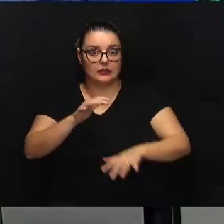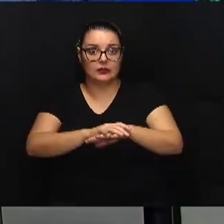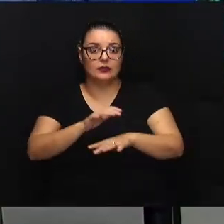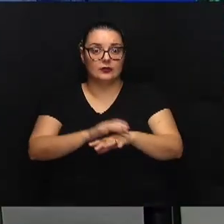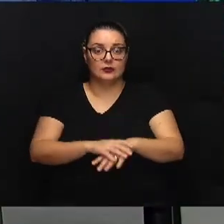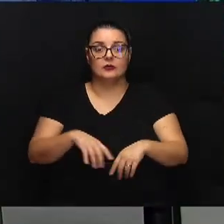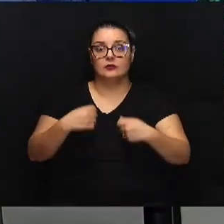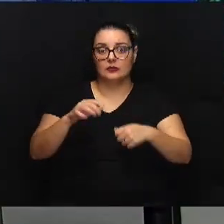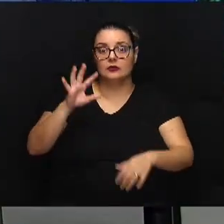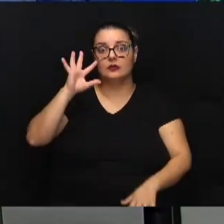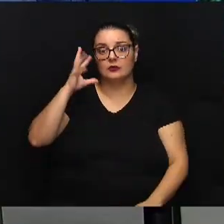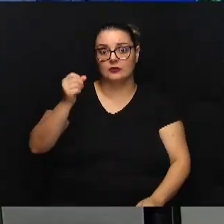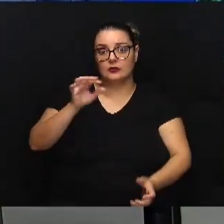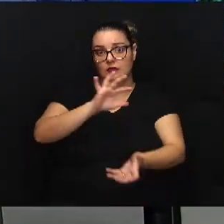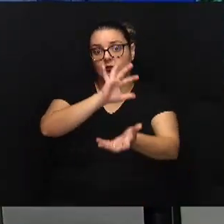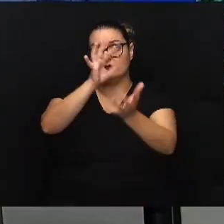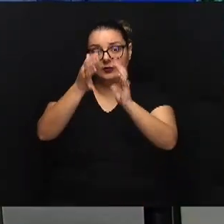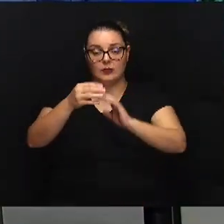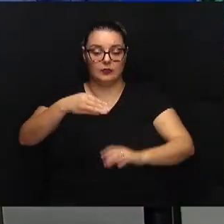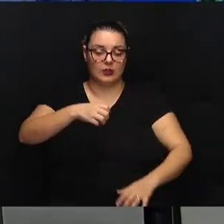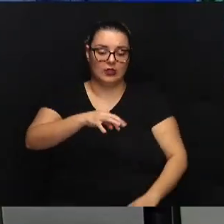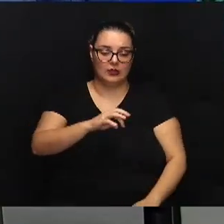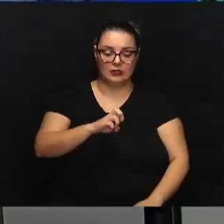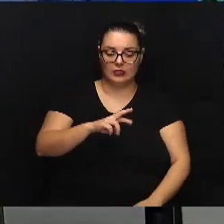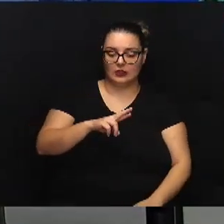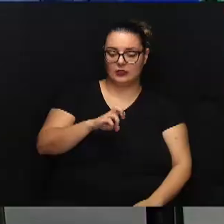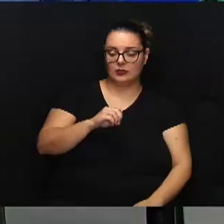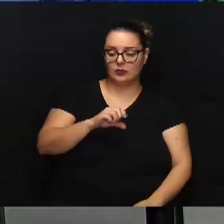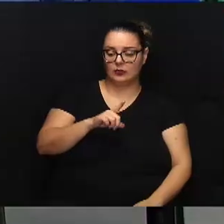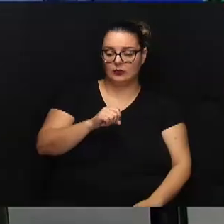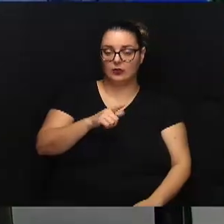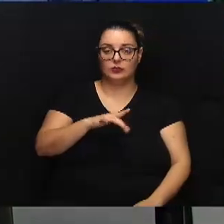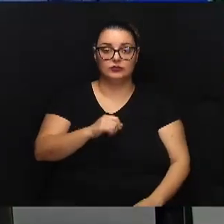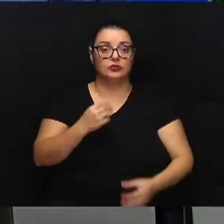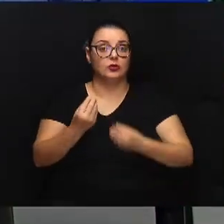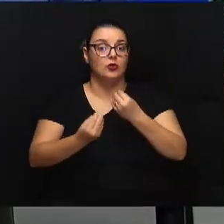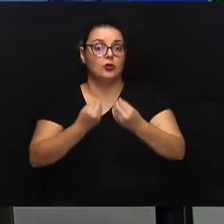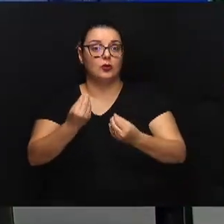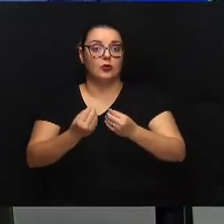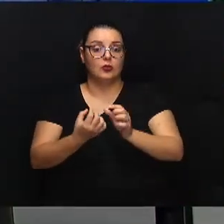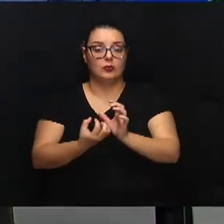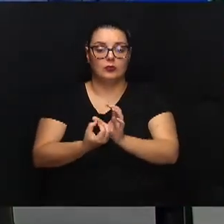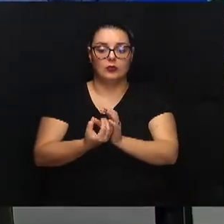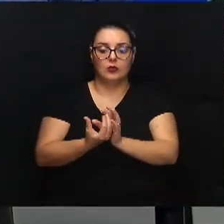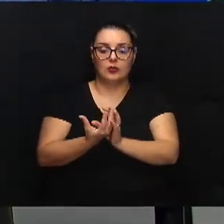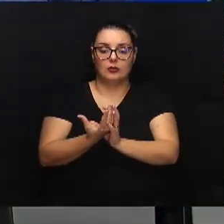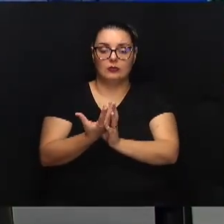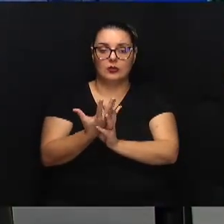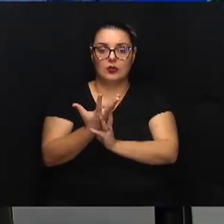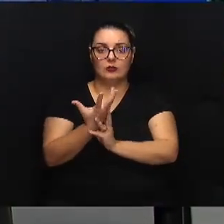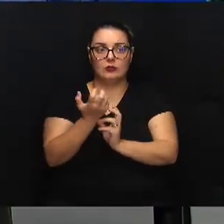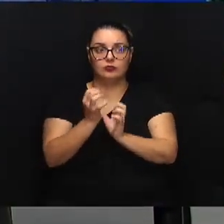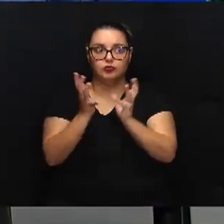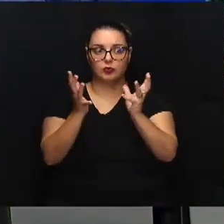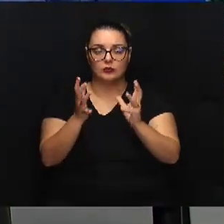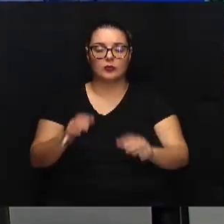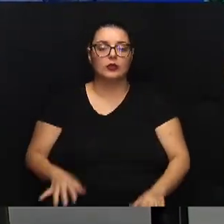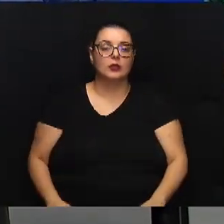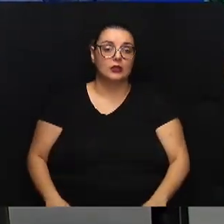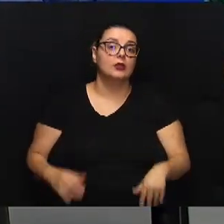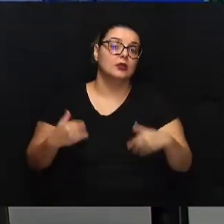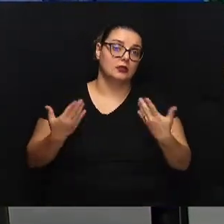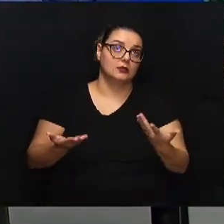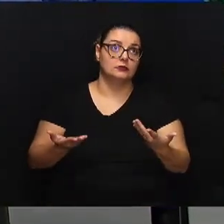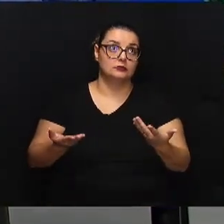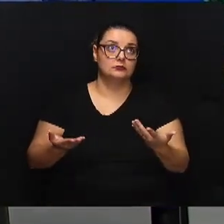os fenômenos meteorológicos, né? Como que eles se formam, né? Então, na verdade, a gente,